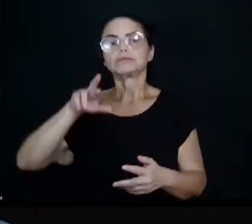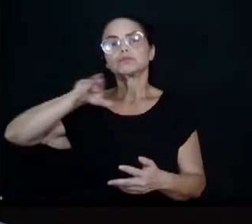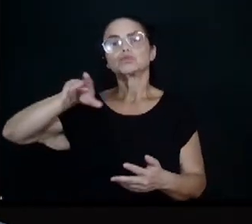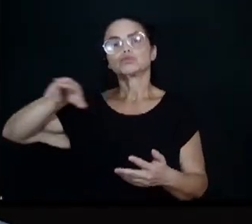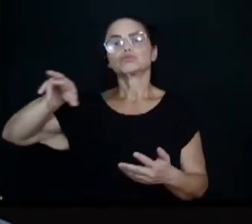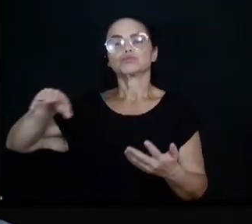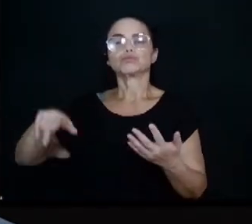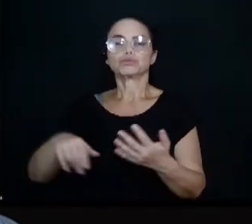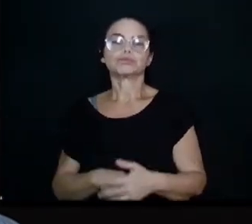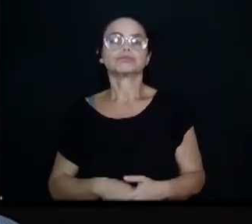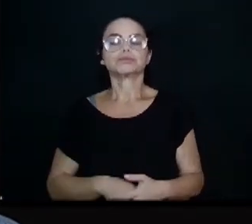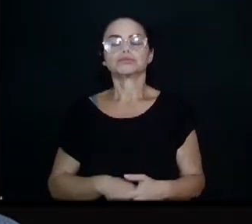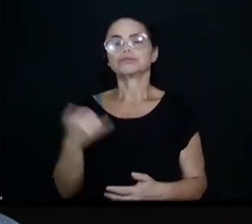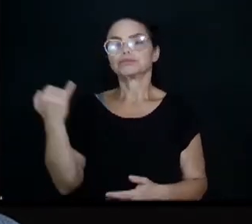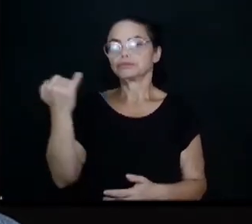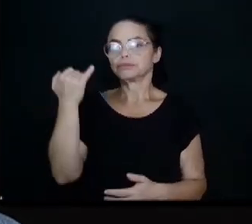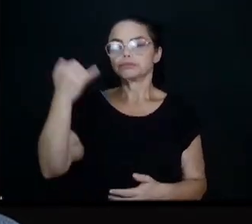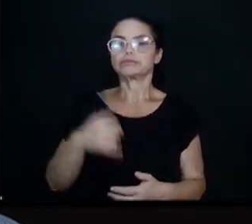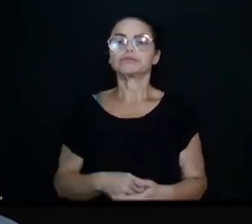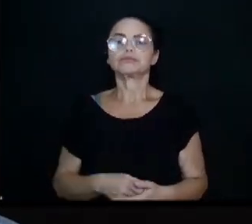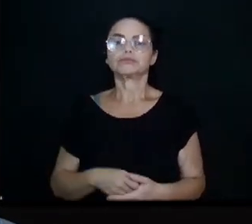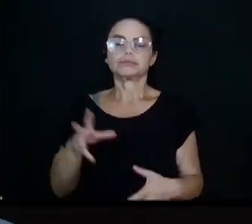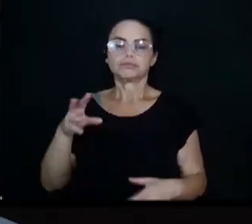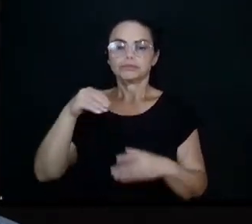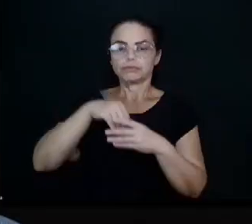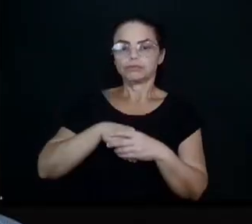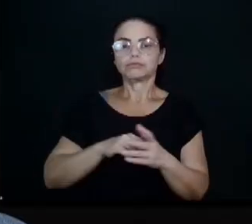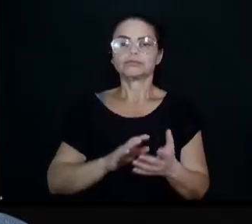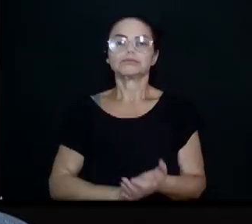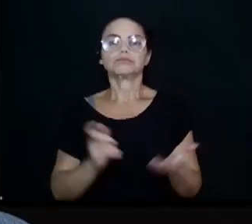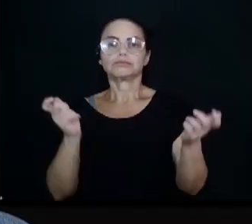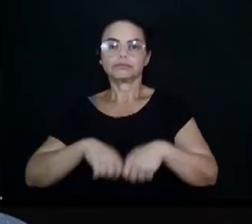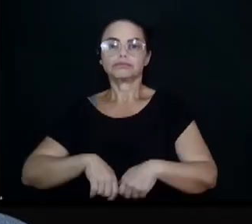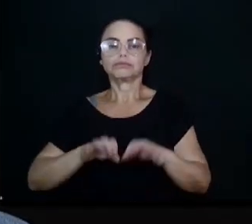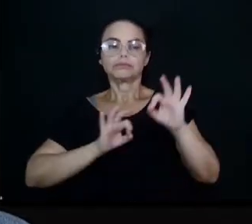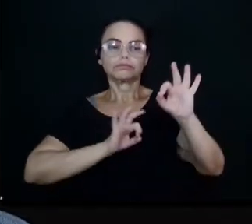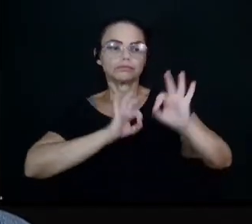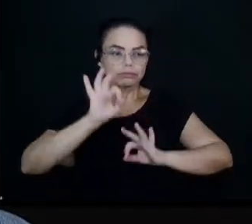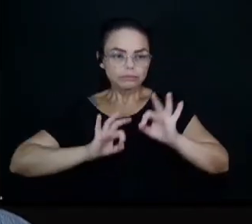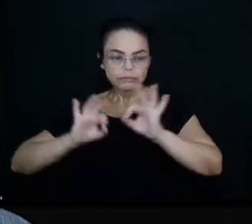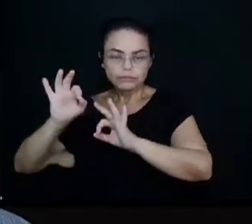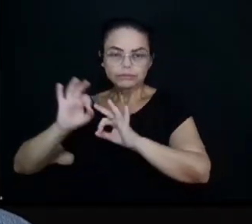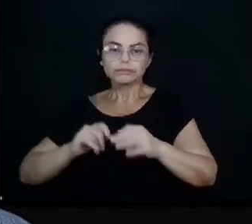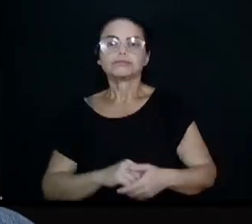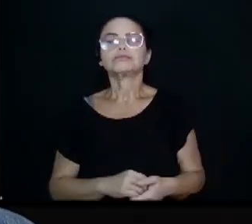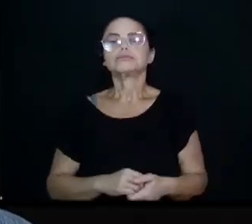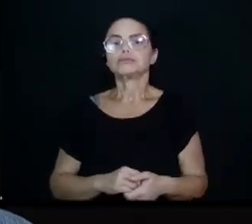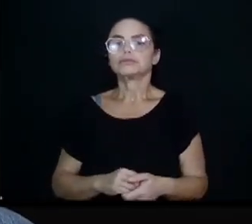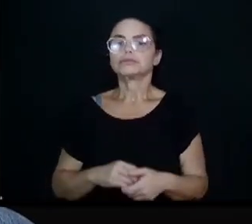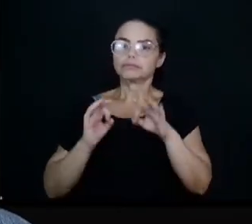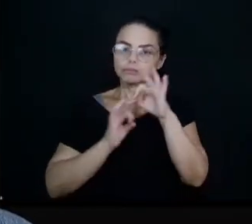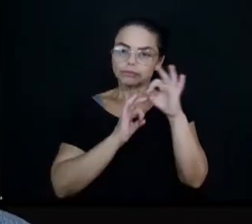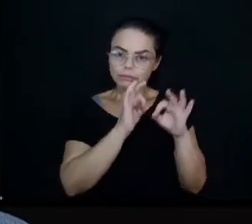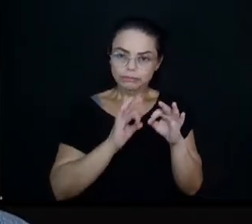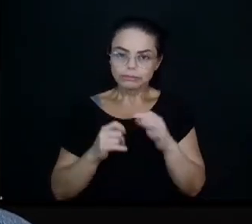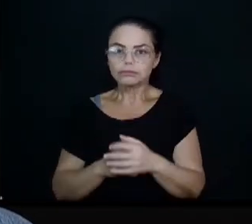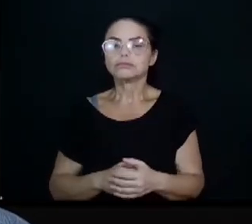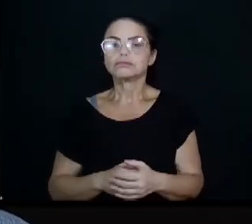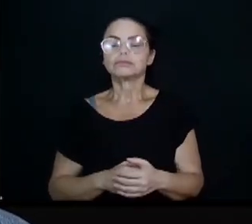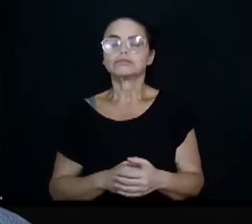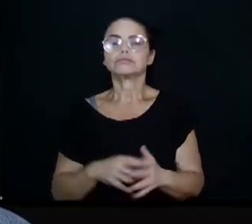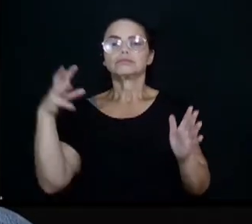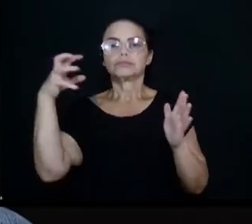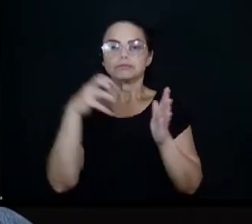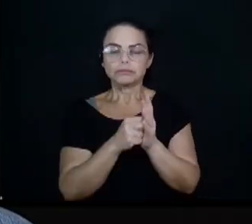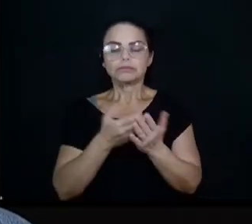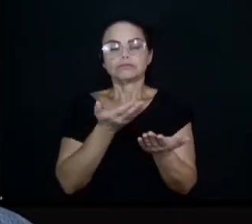é muito importante que ele traga isso para ele poder se organizar, organizar a sua agenda de estudos. Como é